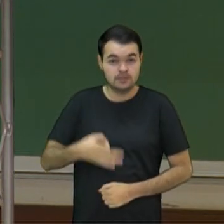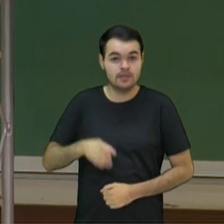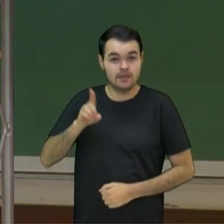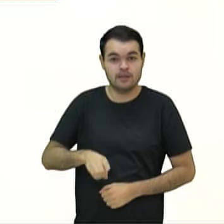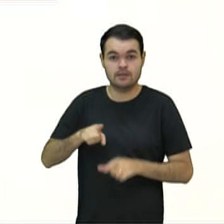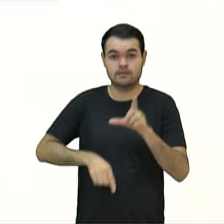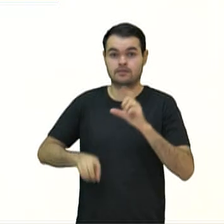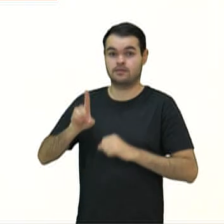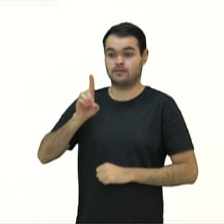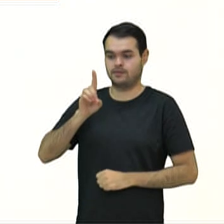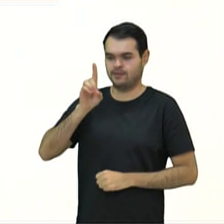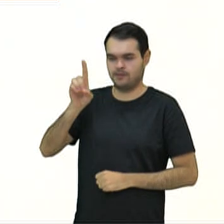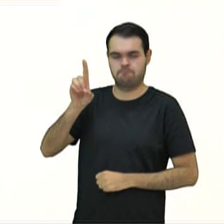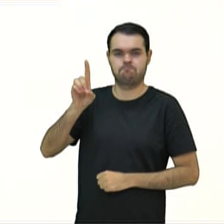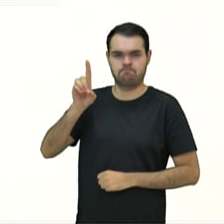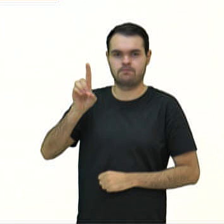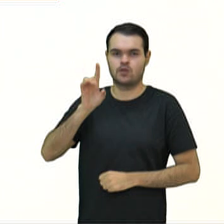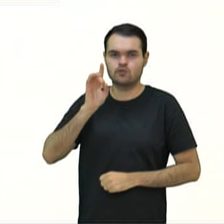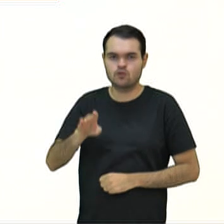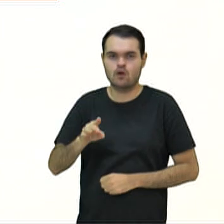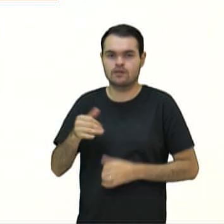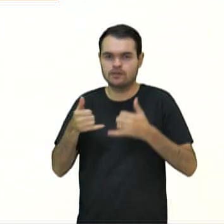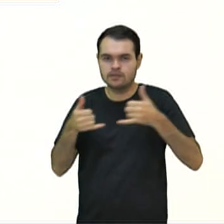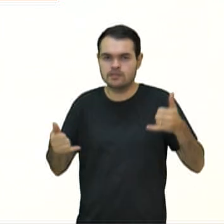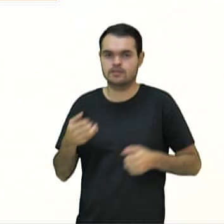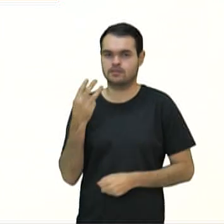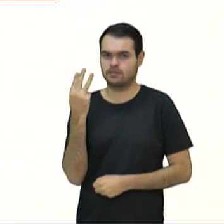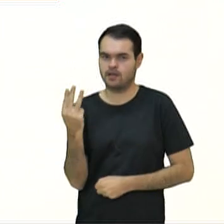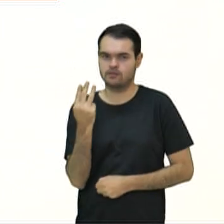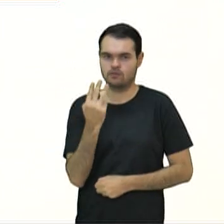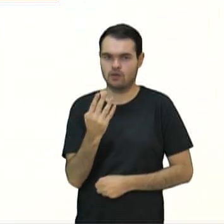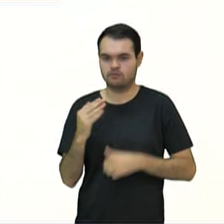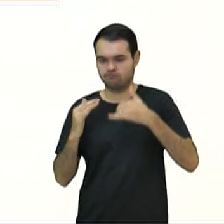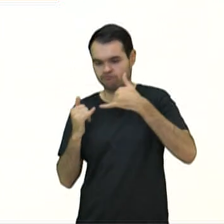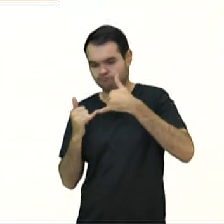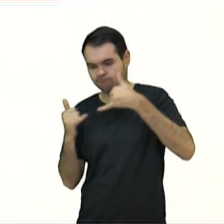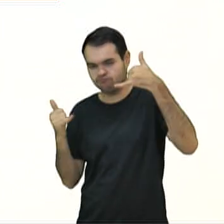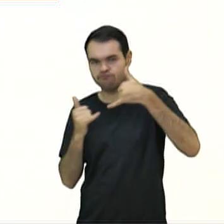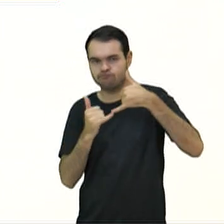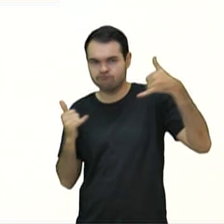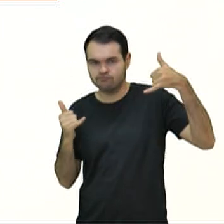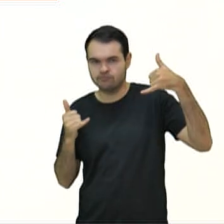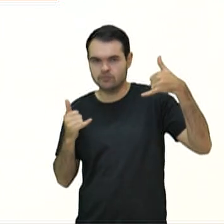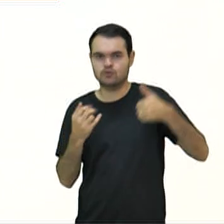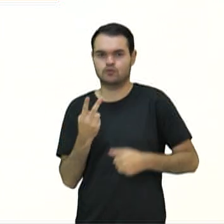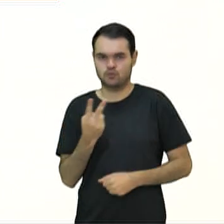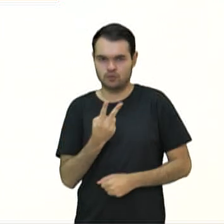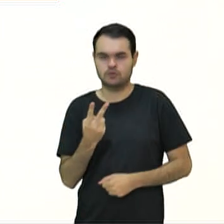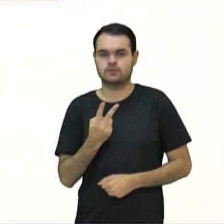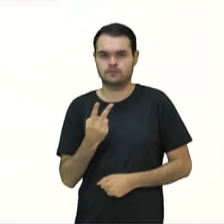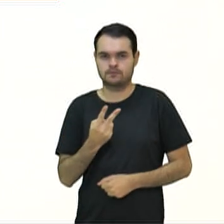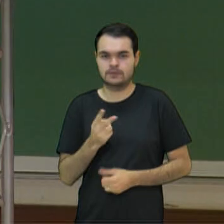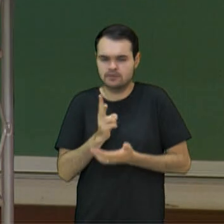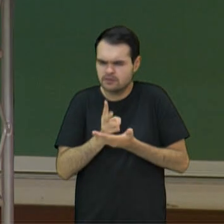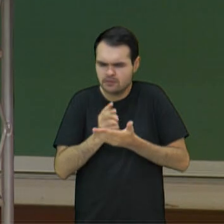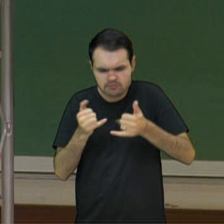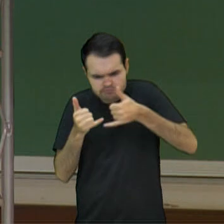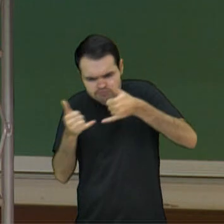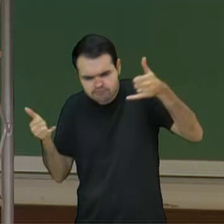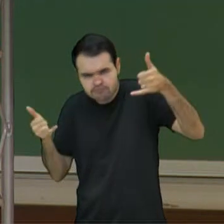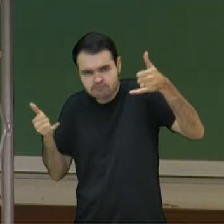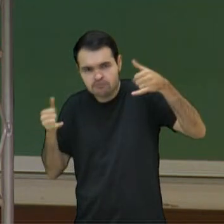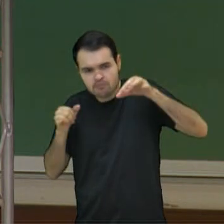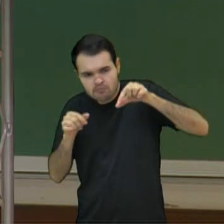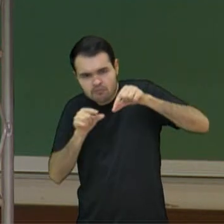é a letra D. Somente as linhas 3 e 4. Ó. São duas linhas retas, sempre retas, né? Não varia,